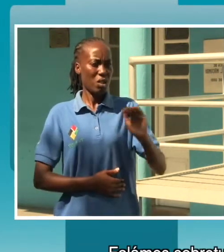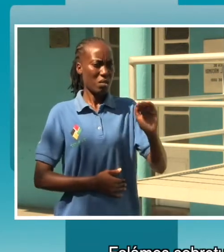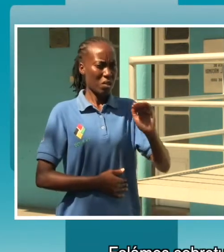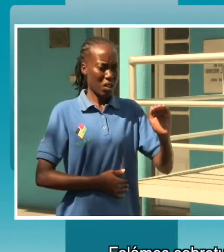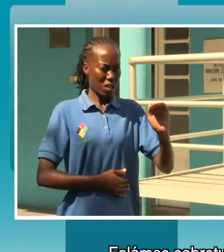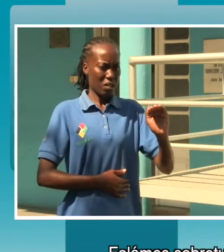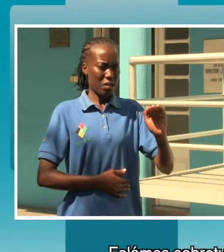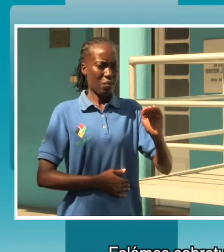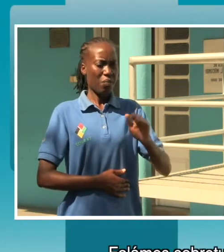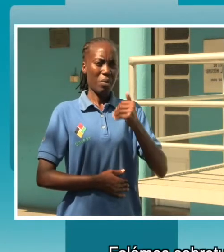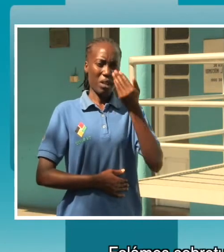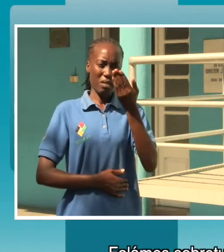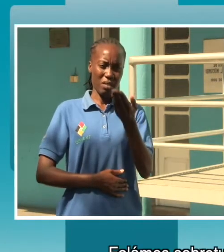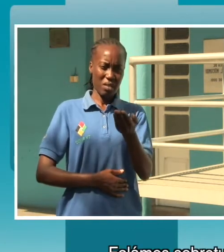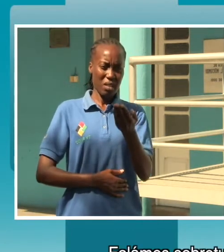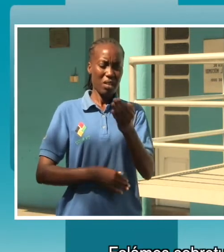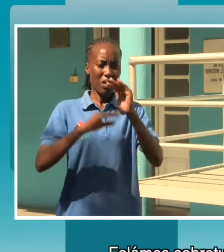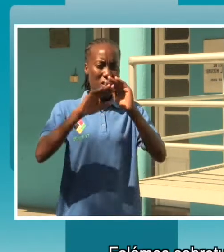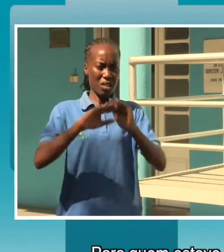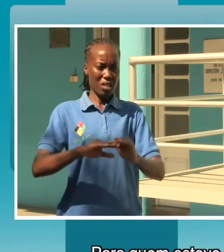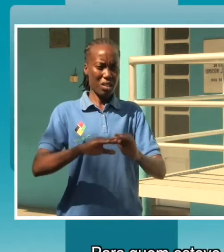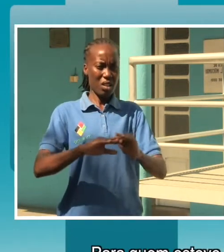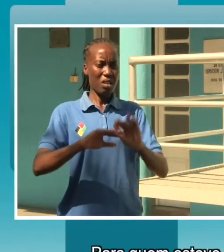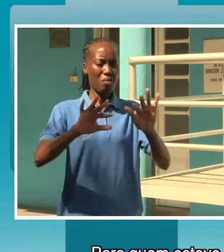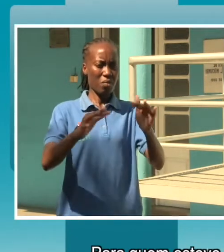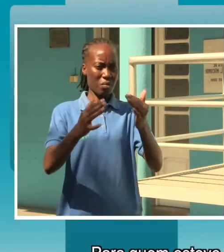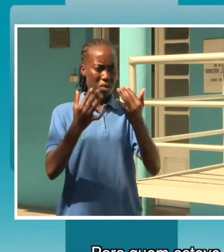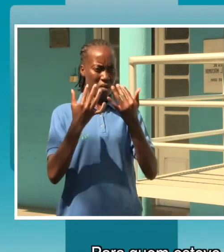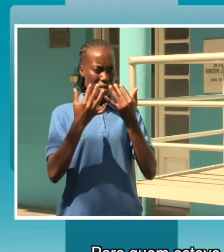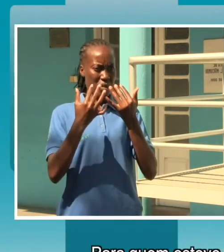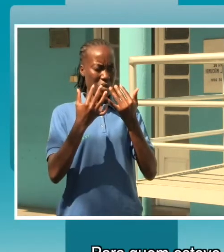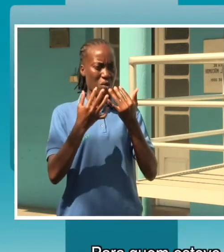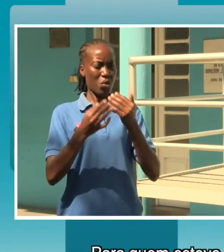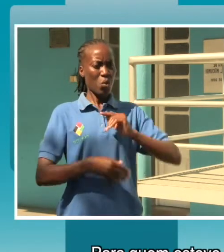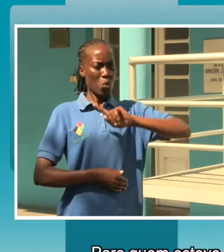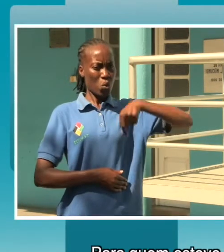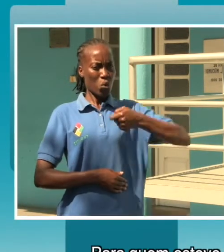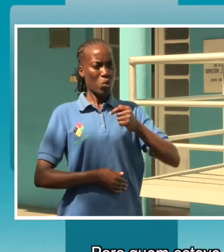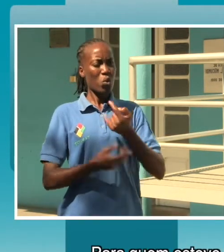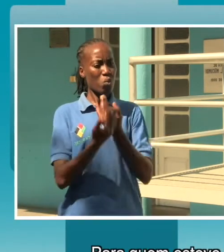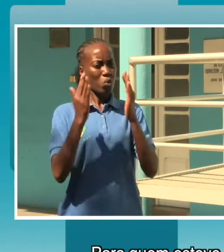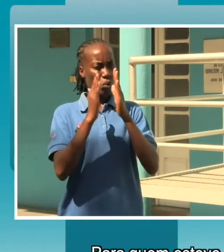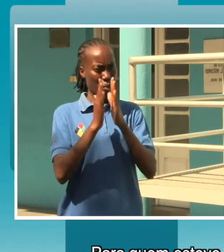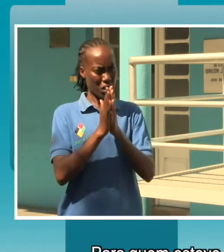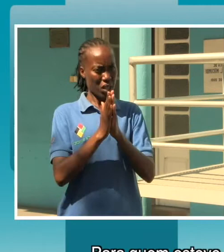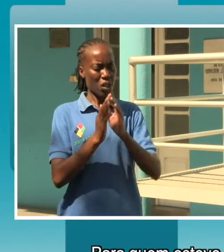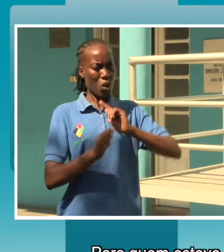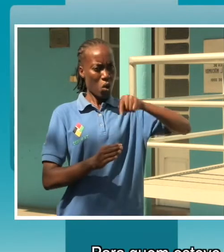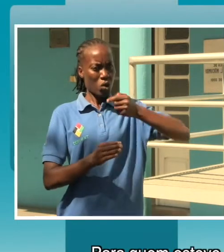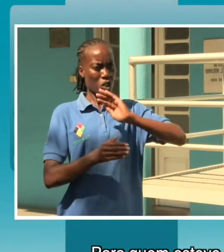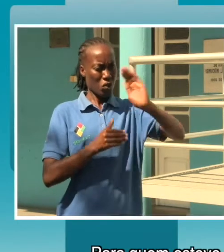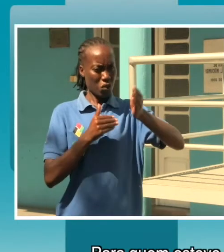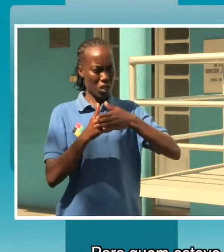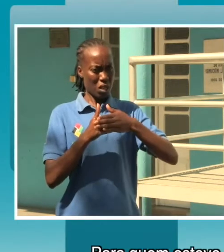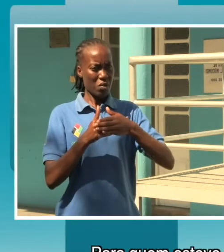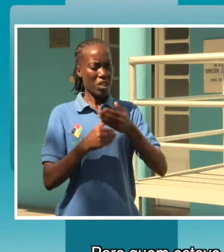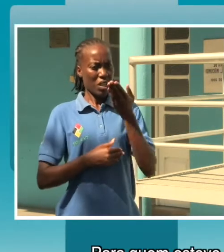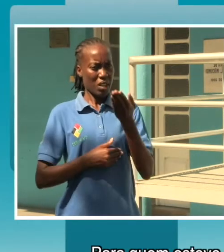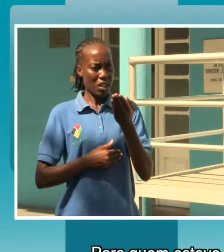nesta camada social. Para si, que esteve na nossa companhia, o nosso muito obrigado.